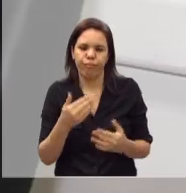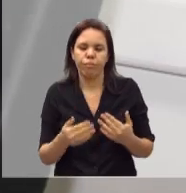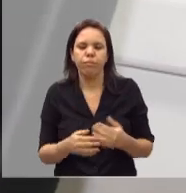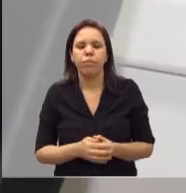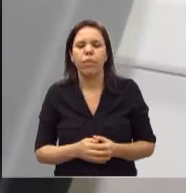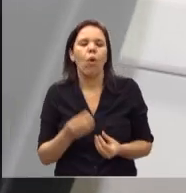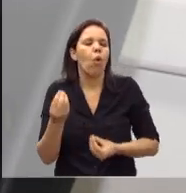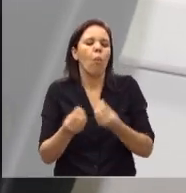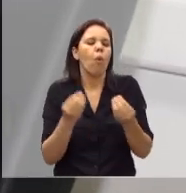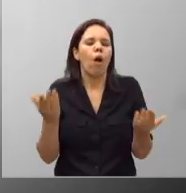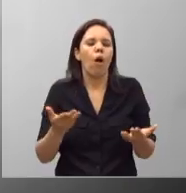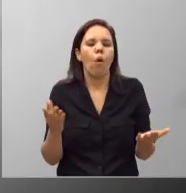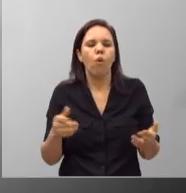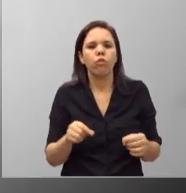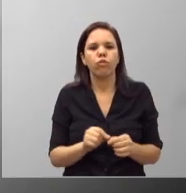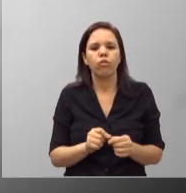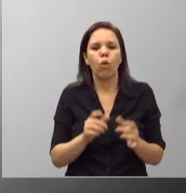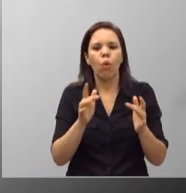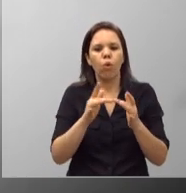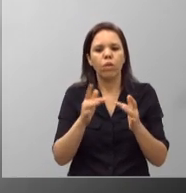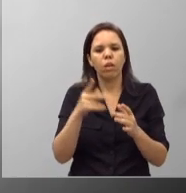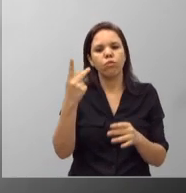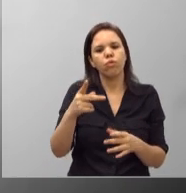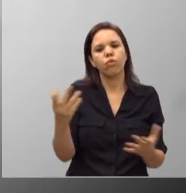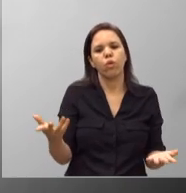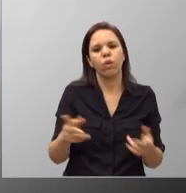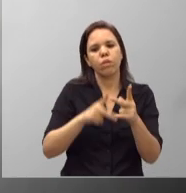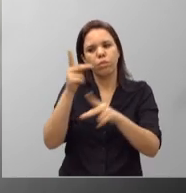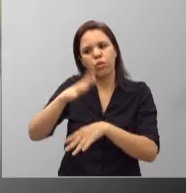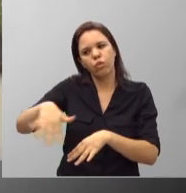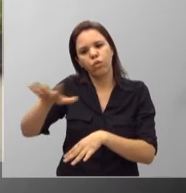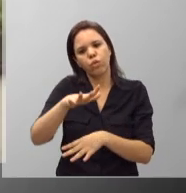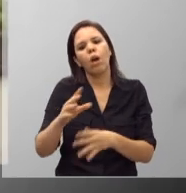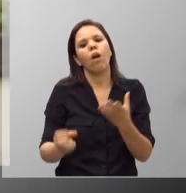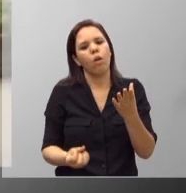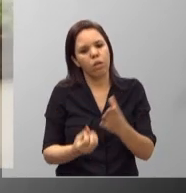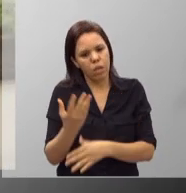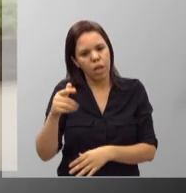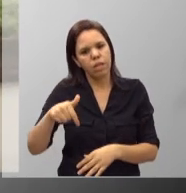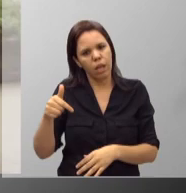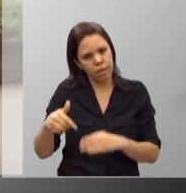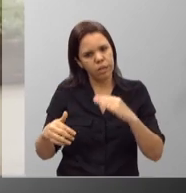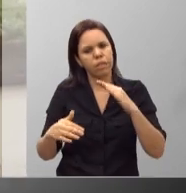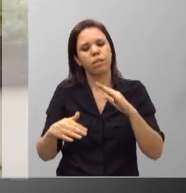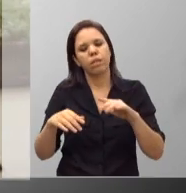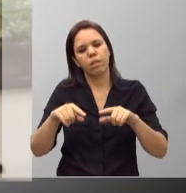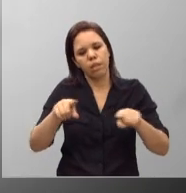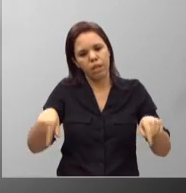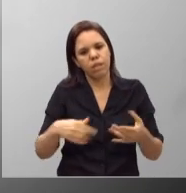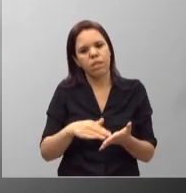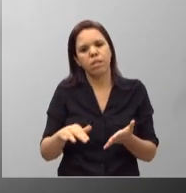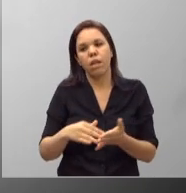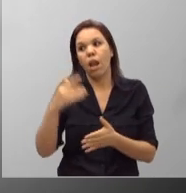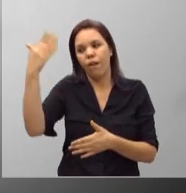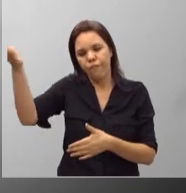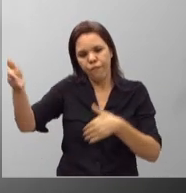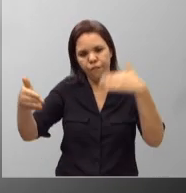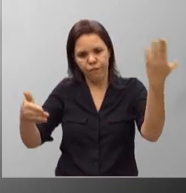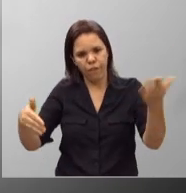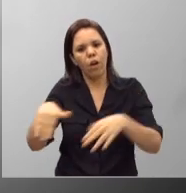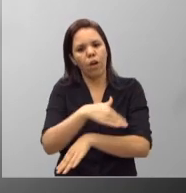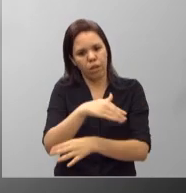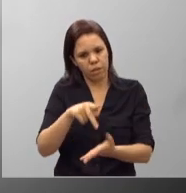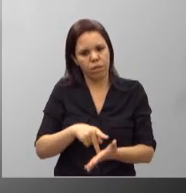contato do senhor com a população? Porque a gente sabe que uma parte do trabalho acontece aqui no gabinete, mas outra acontece lá fora, na rua.